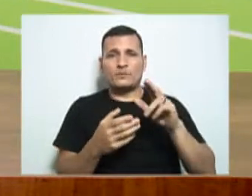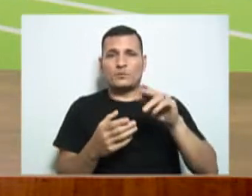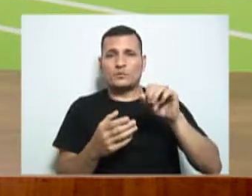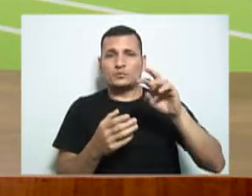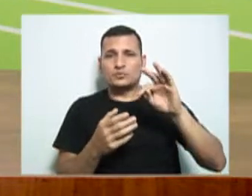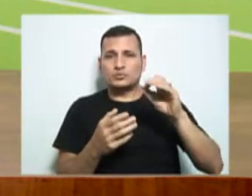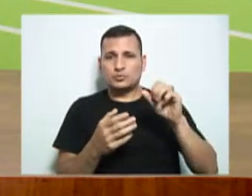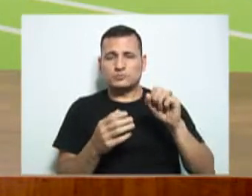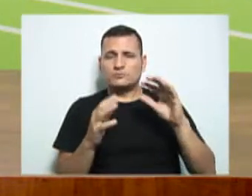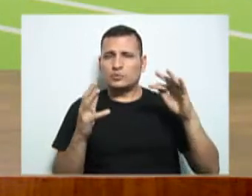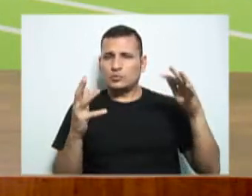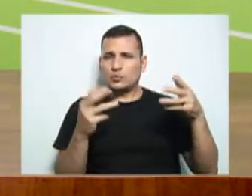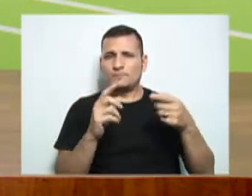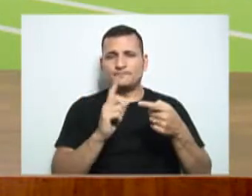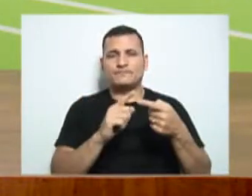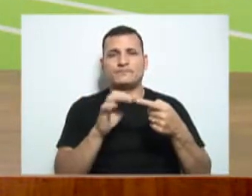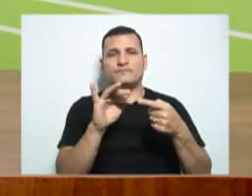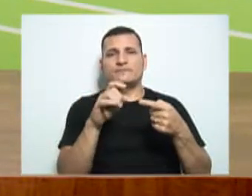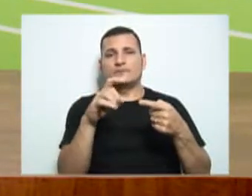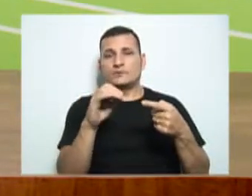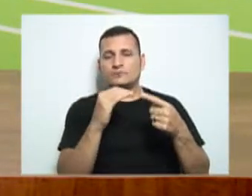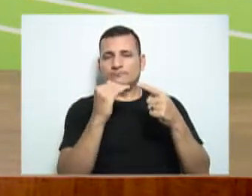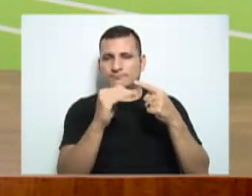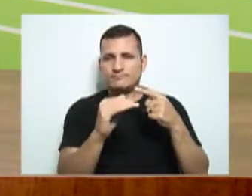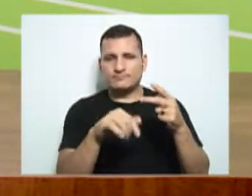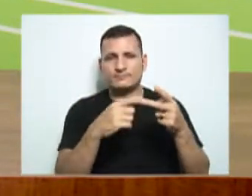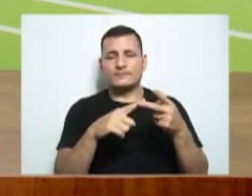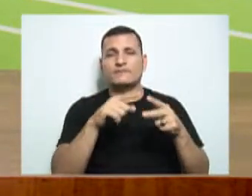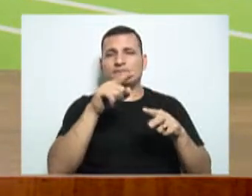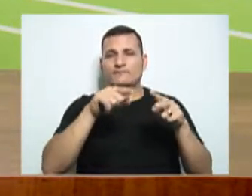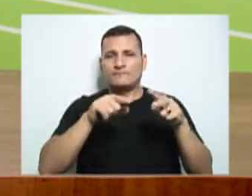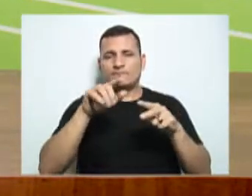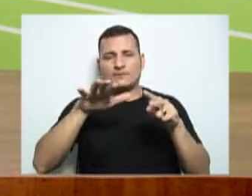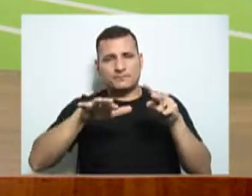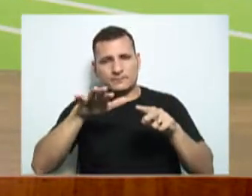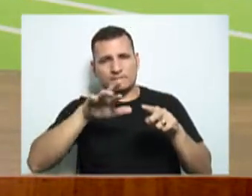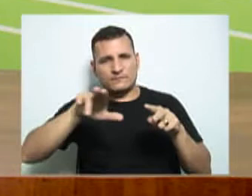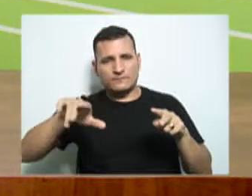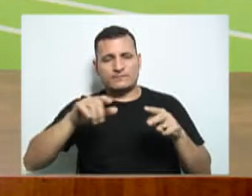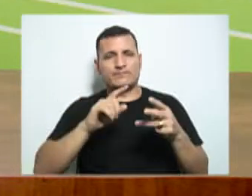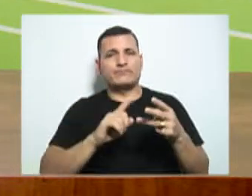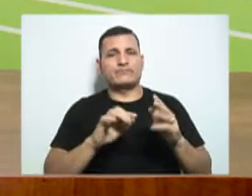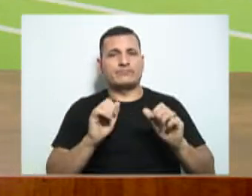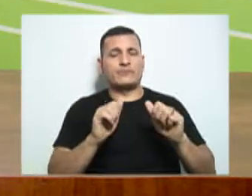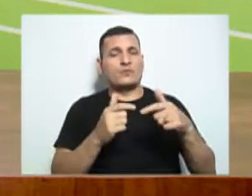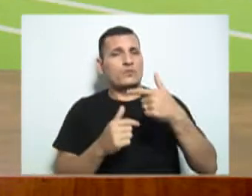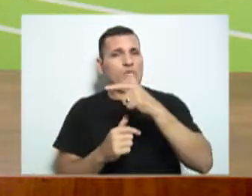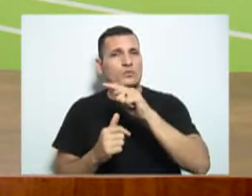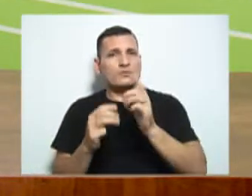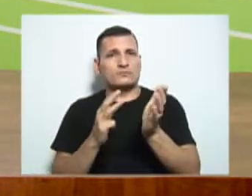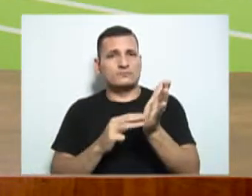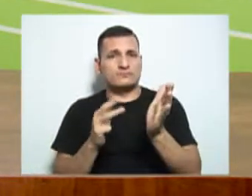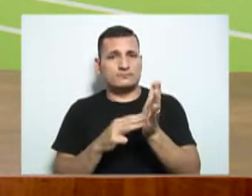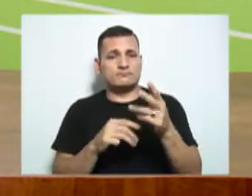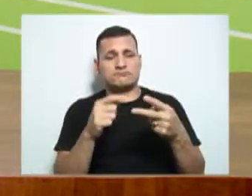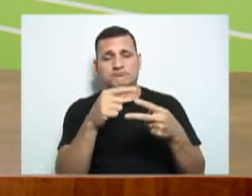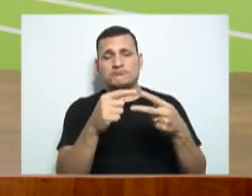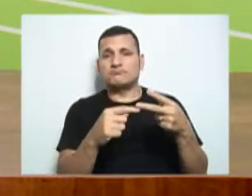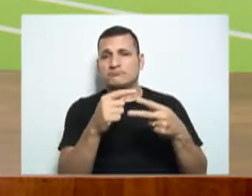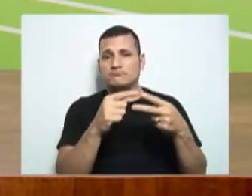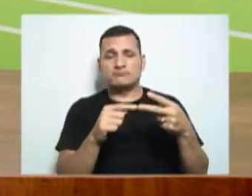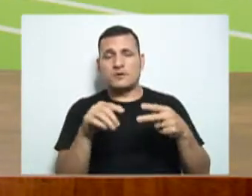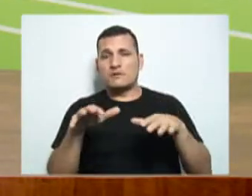custos, custos fixos e custo variável. Já em outro método, um desses custos